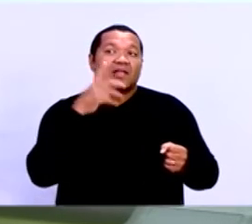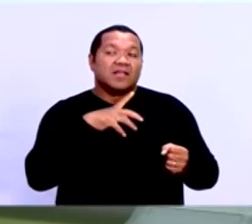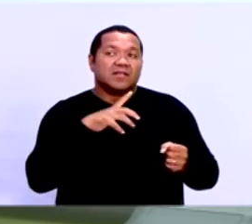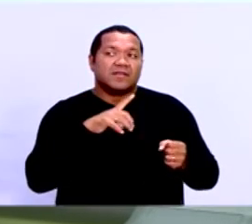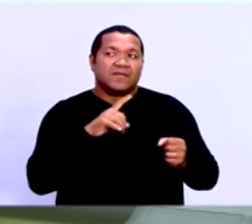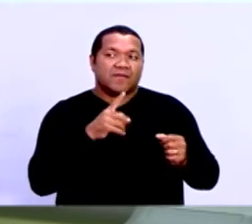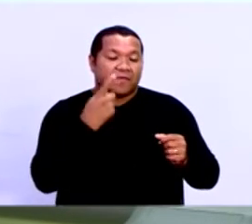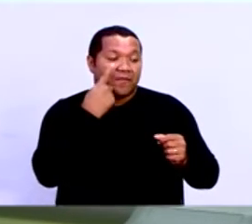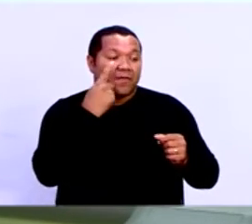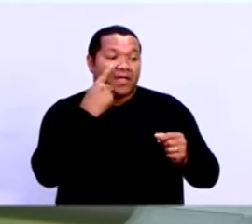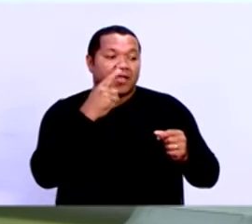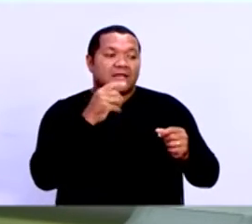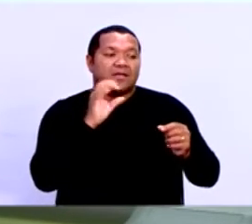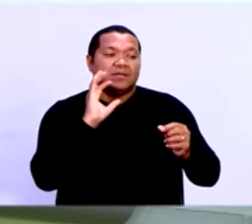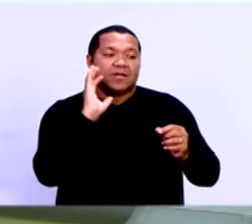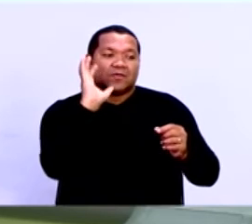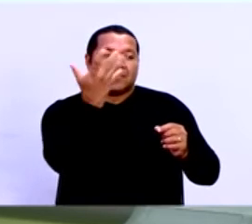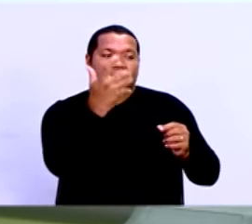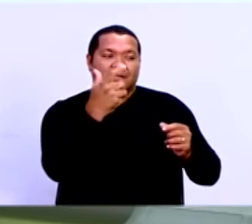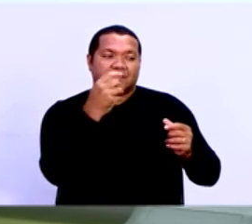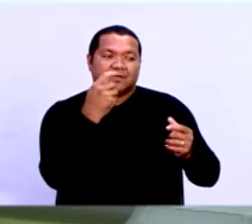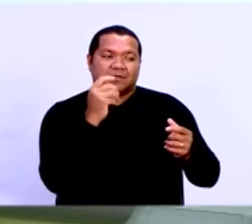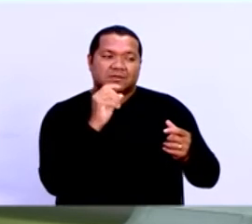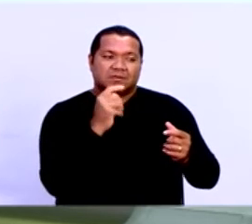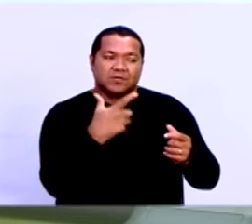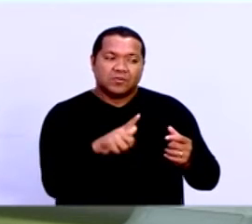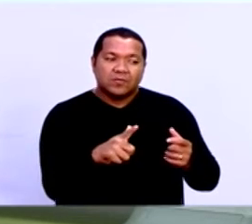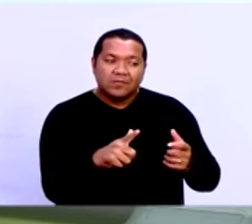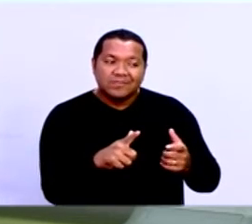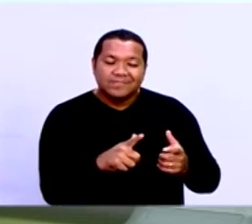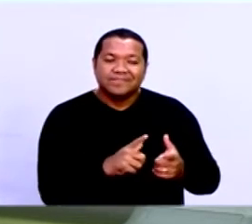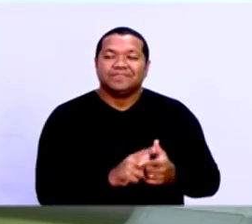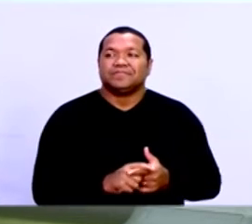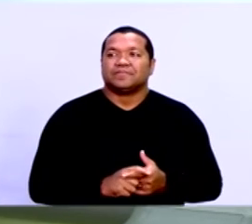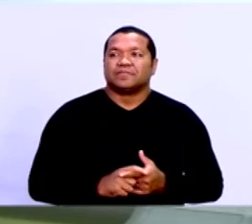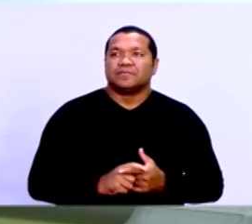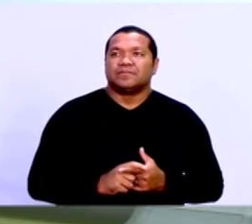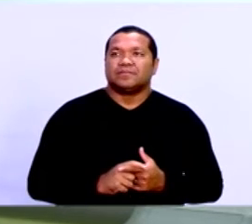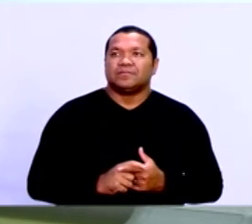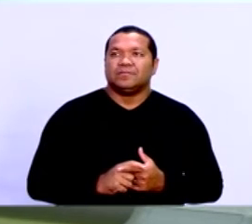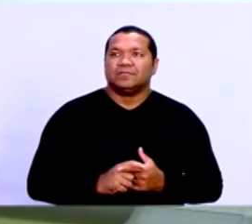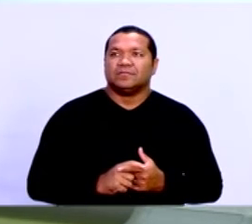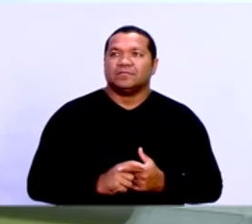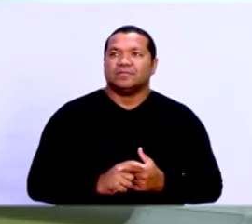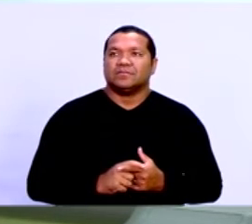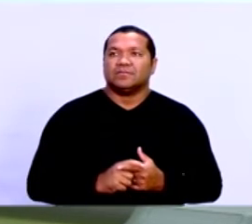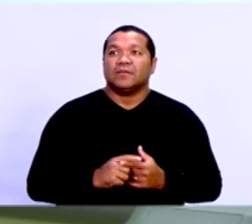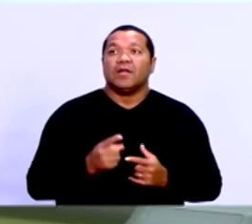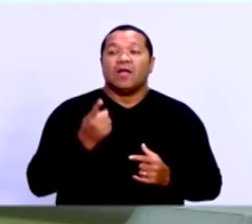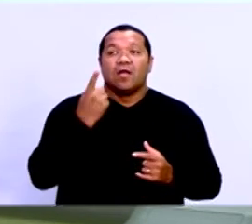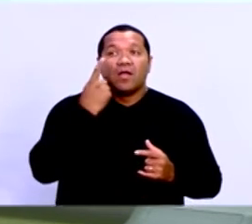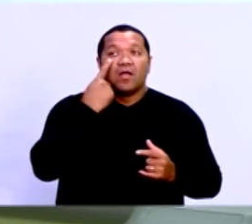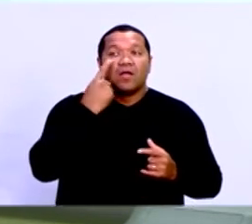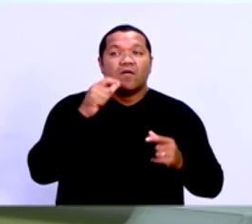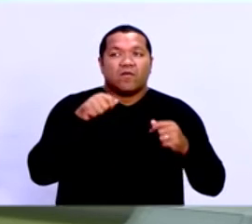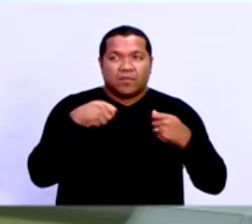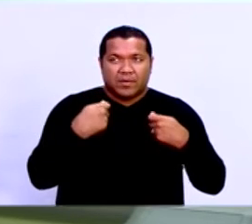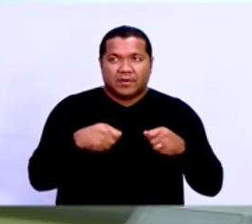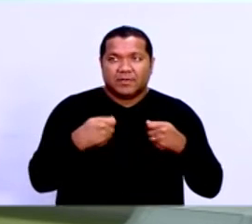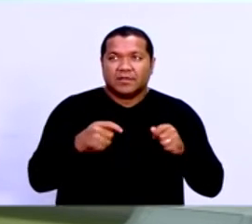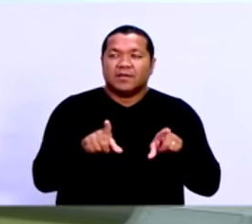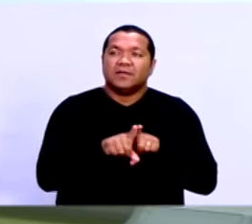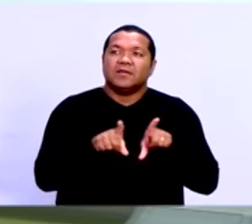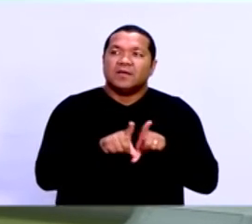passar para ver se a condição dentro do seu script está certa é eu vou precisar também que vocês